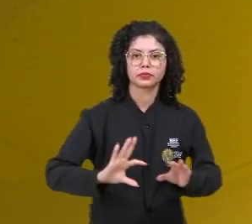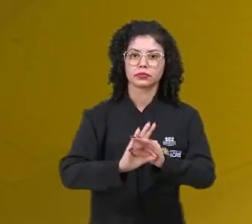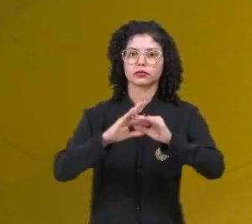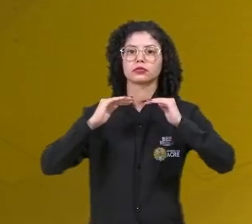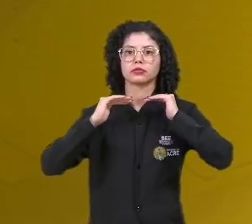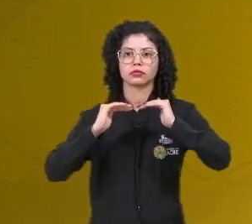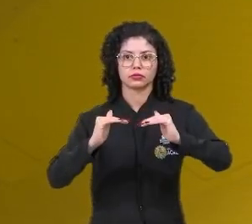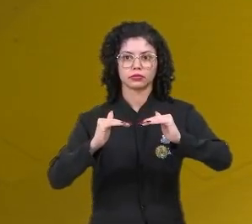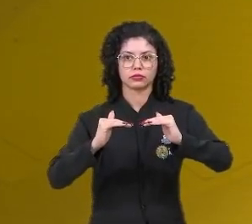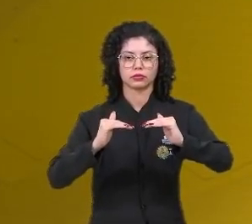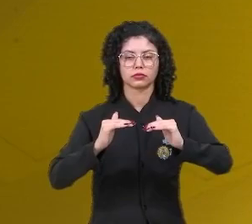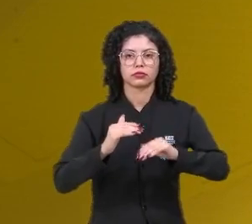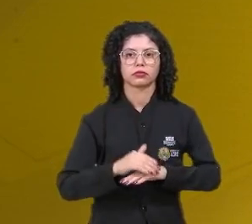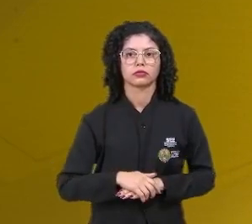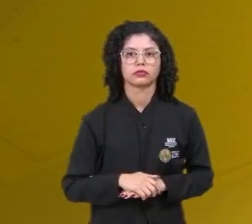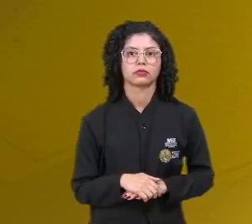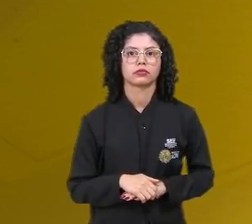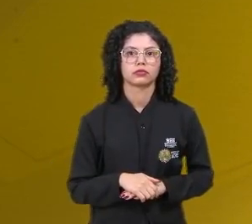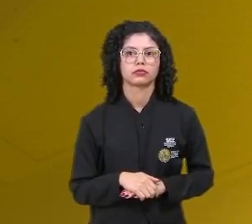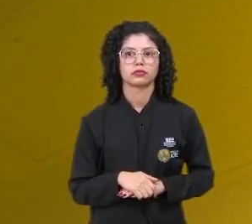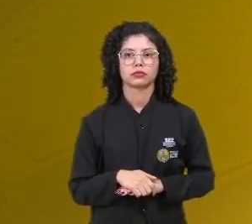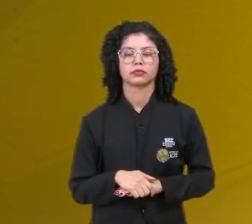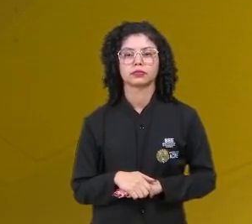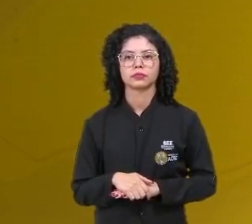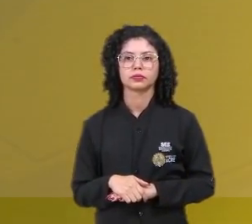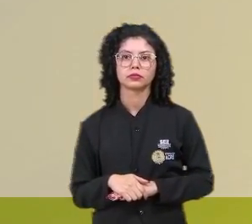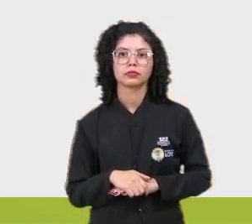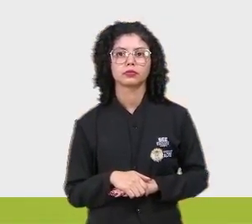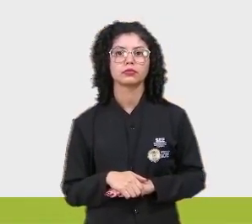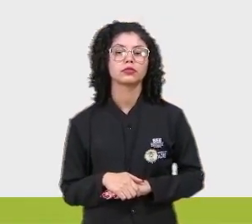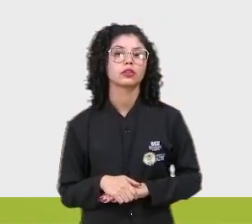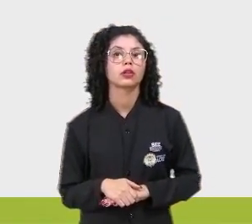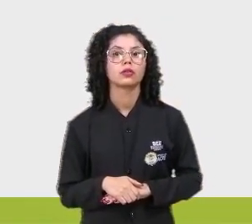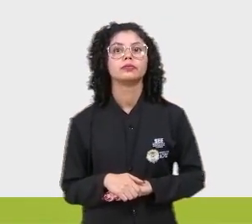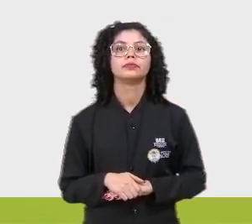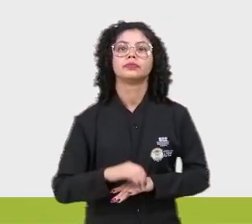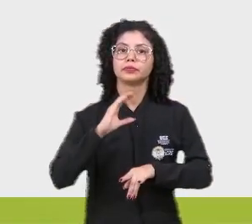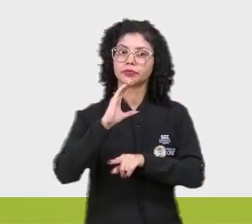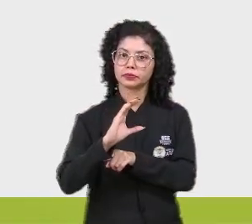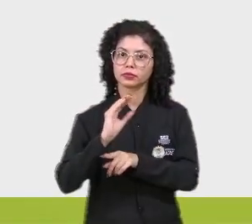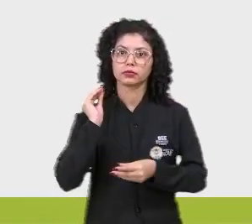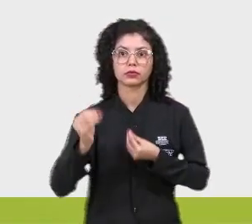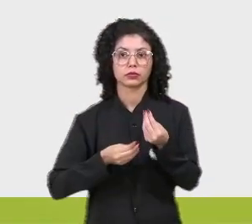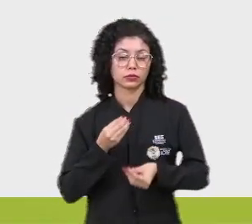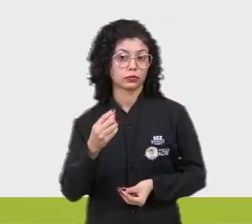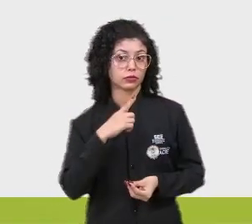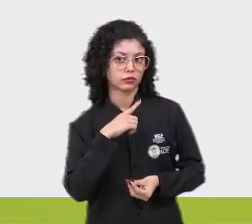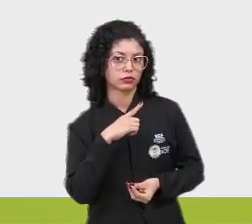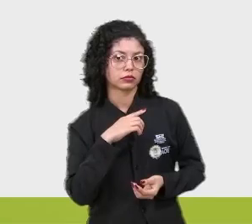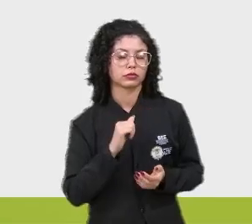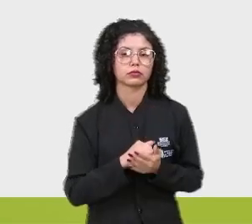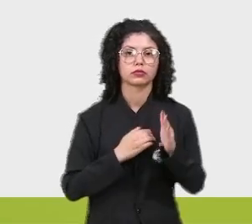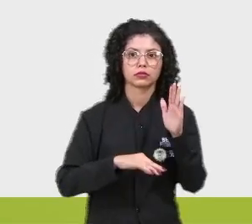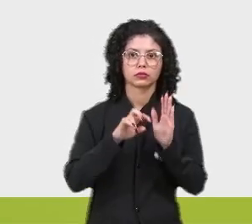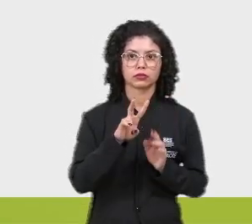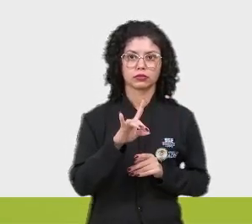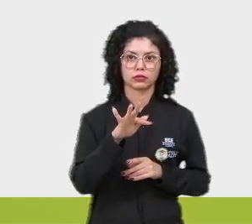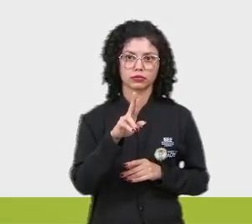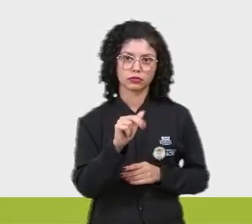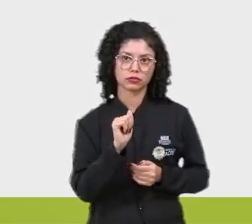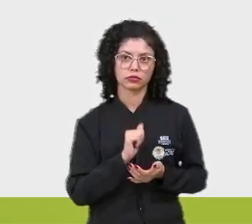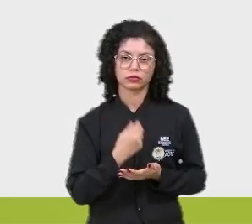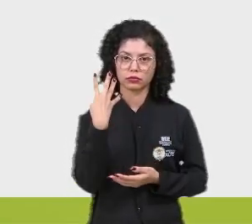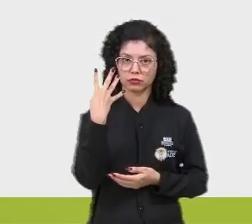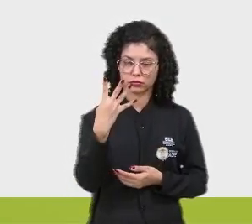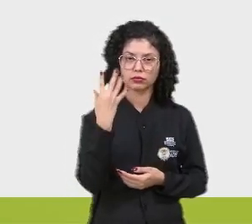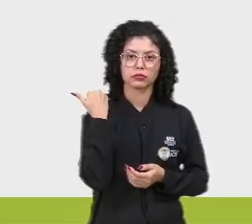sua estabilidade na regra do octeto. O carbono, como ele tem aí na sua camada de valência um total de